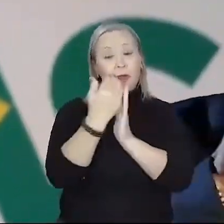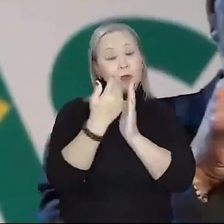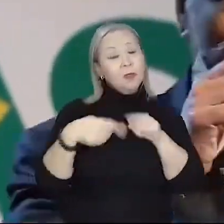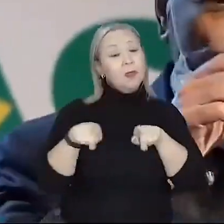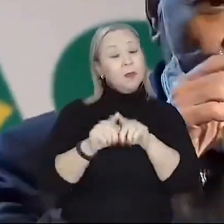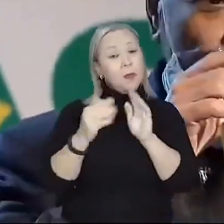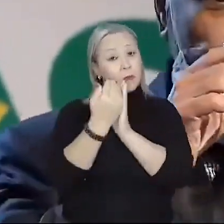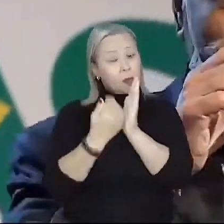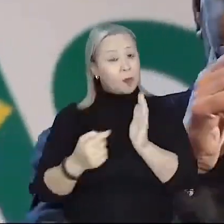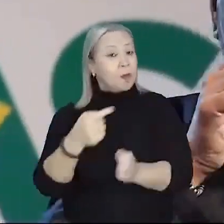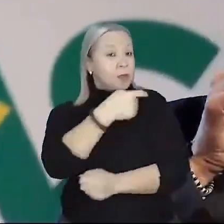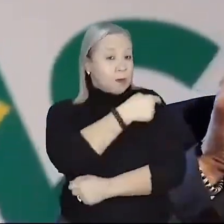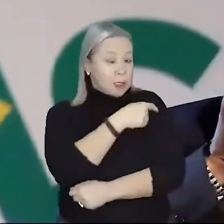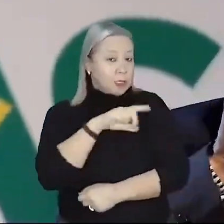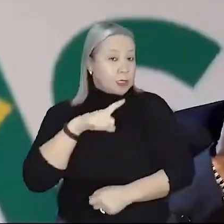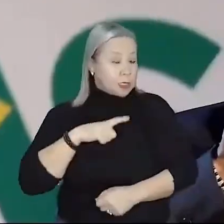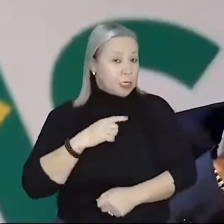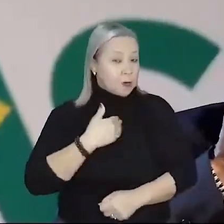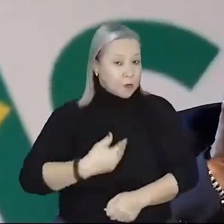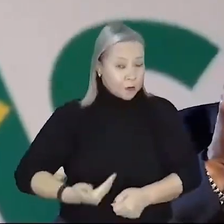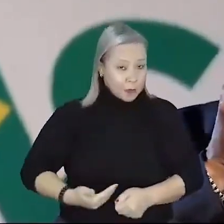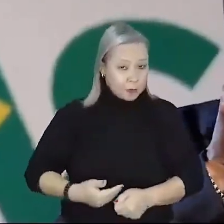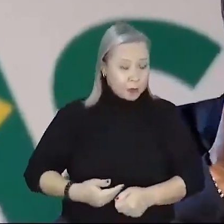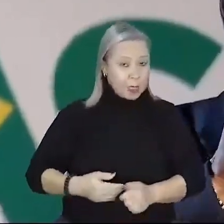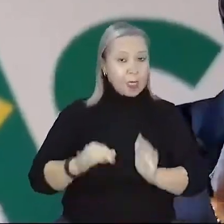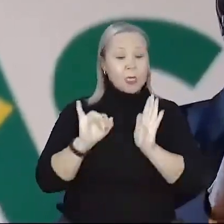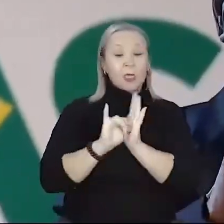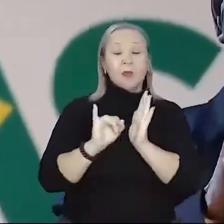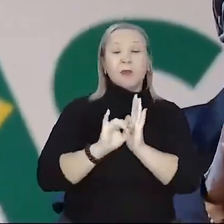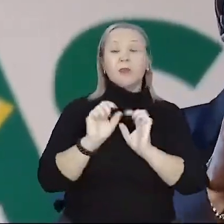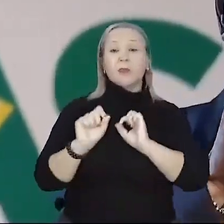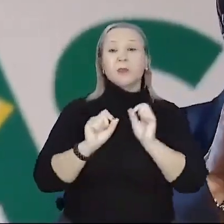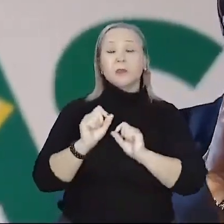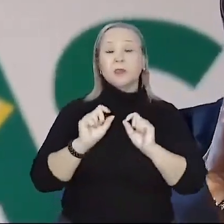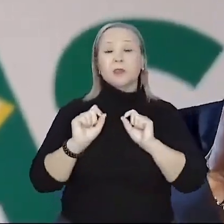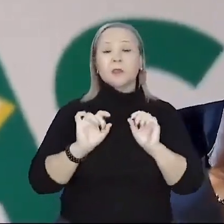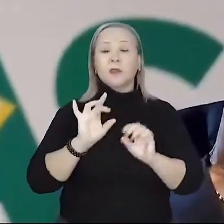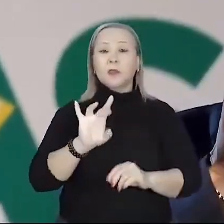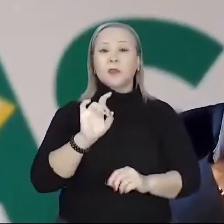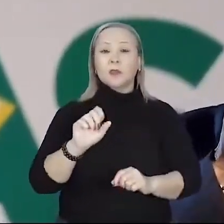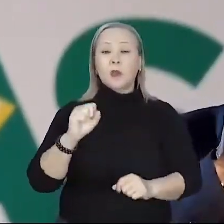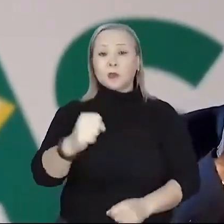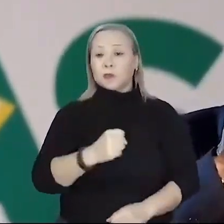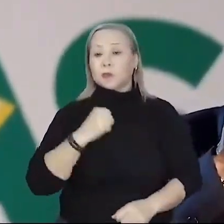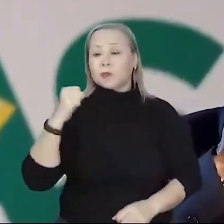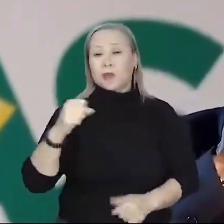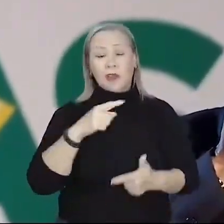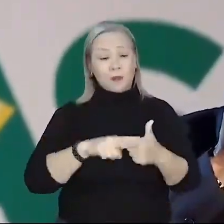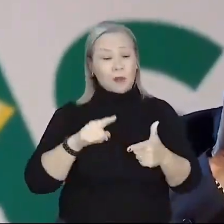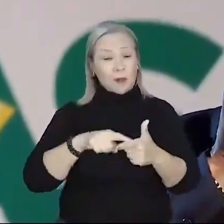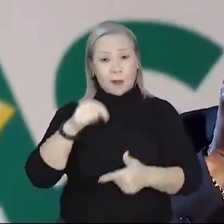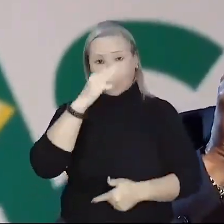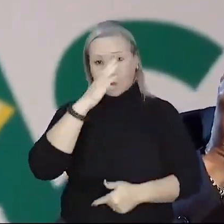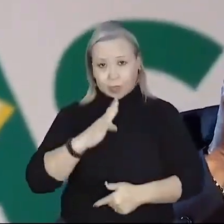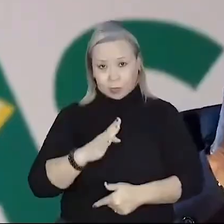Imunização. Nós identificamos que aqui não se encontra apenas um dos mais graves problemas do